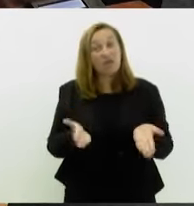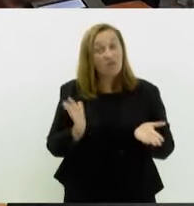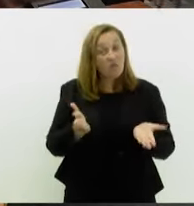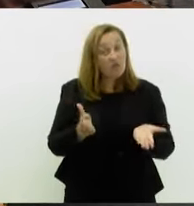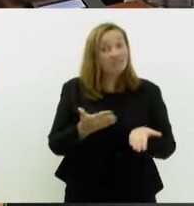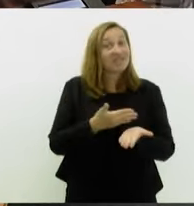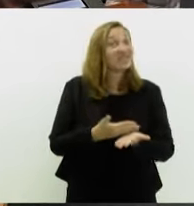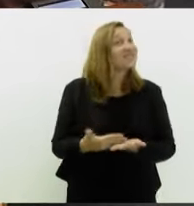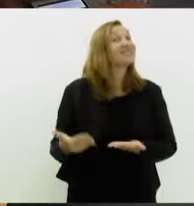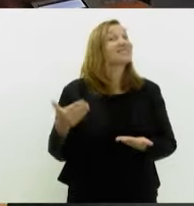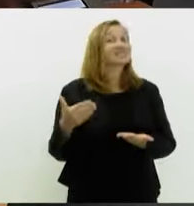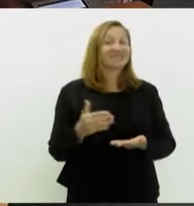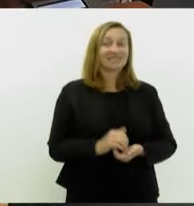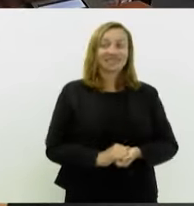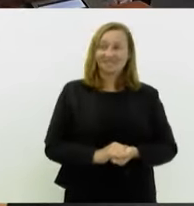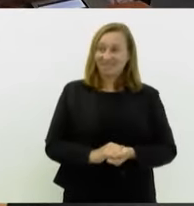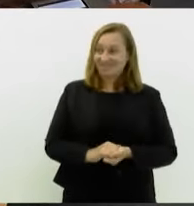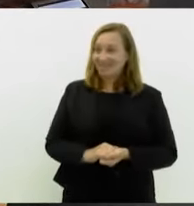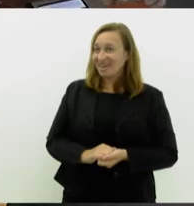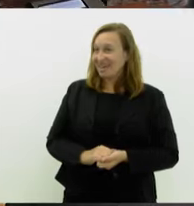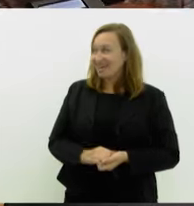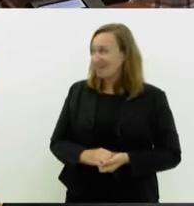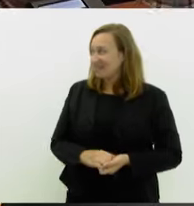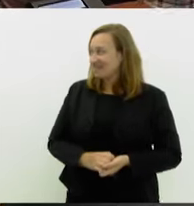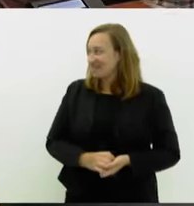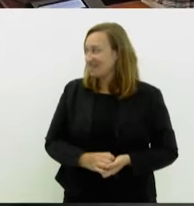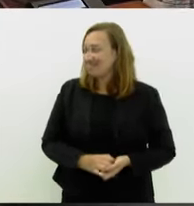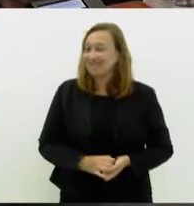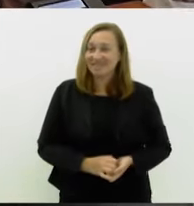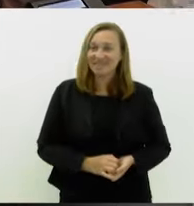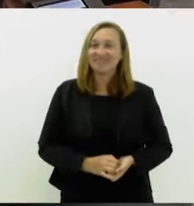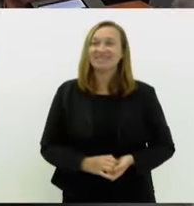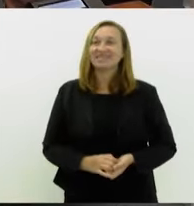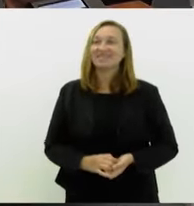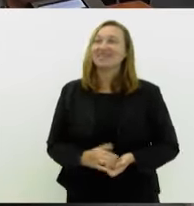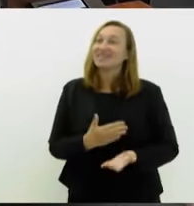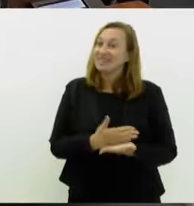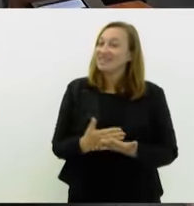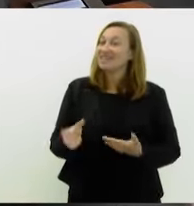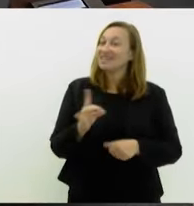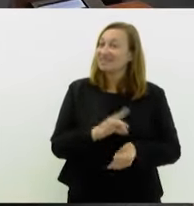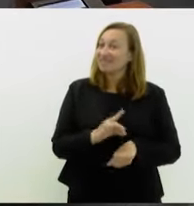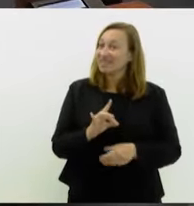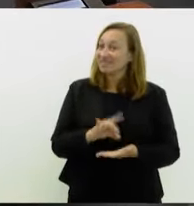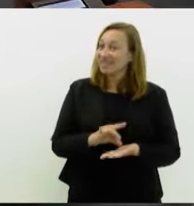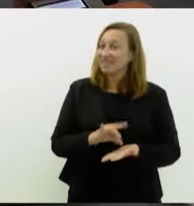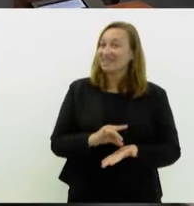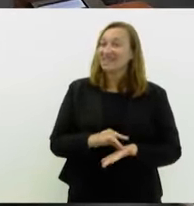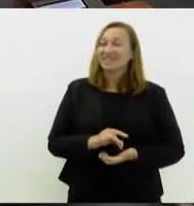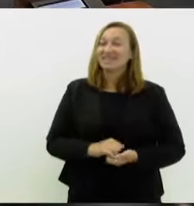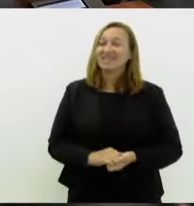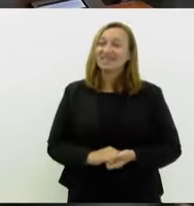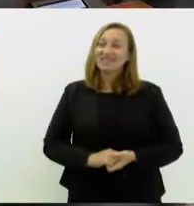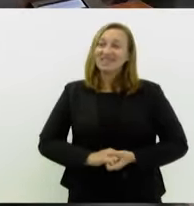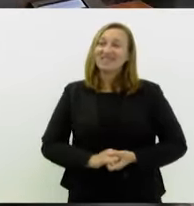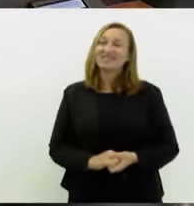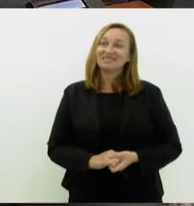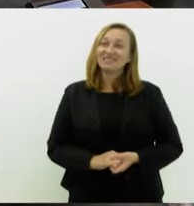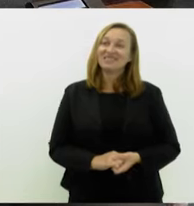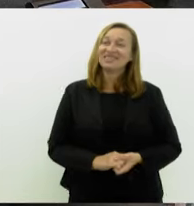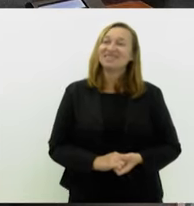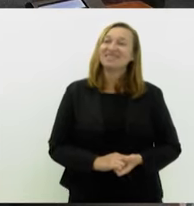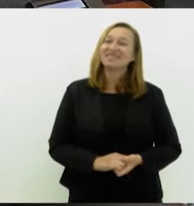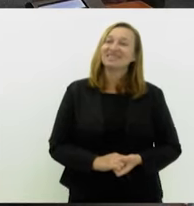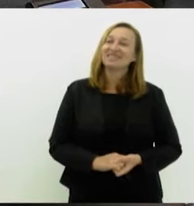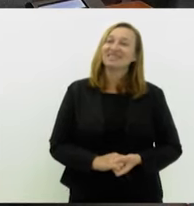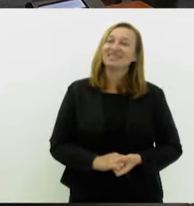que agora que vai começar agora que vai pegar fogo mesmo aqui só foi aquecimento tá bom gente a a